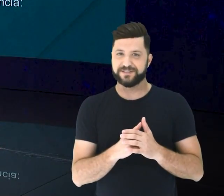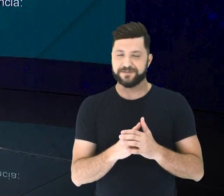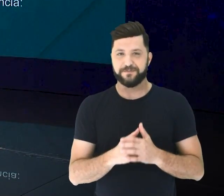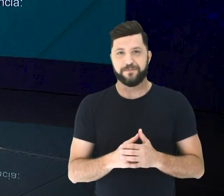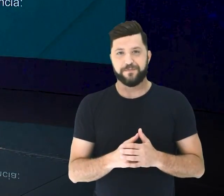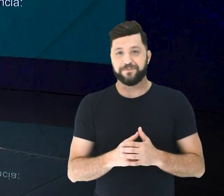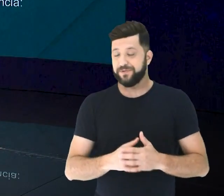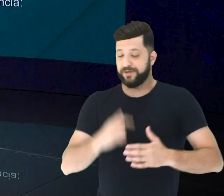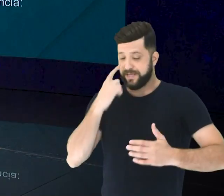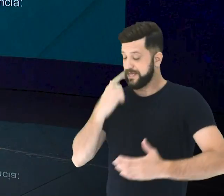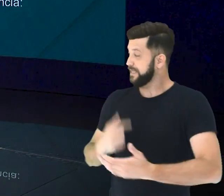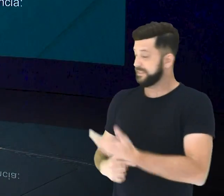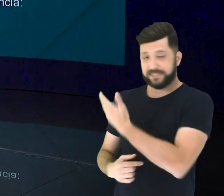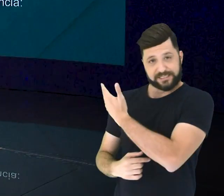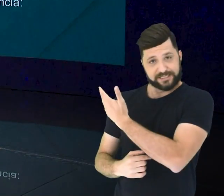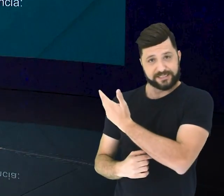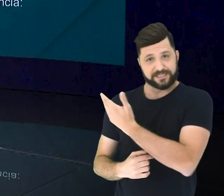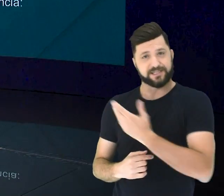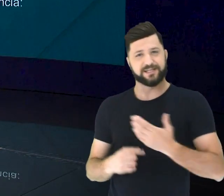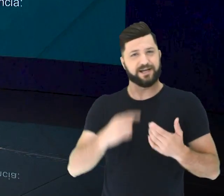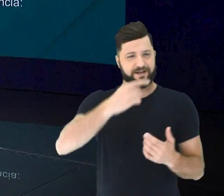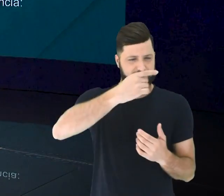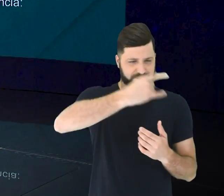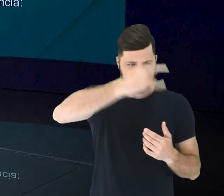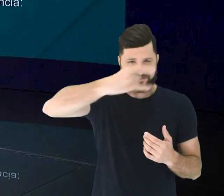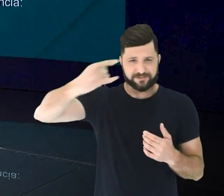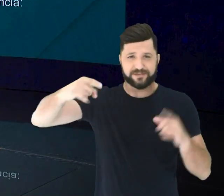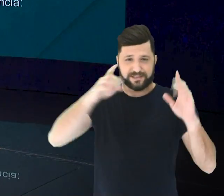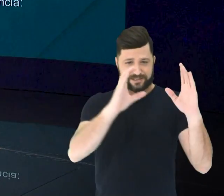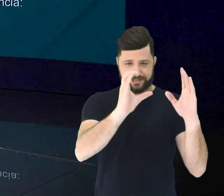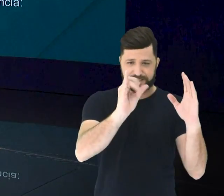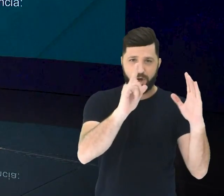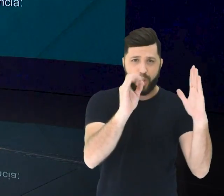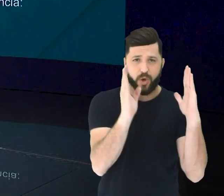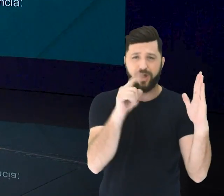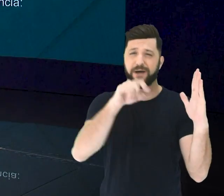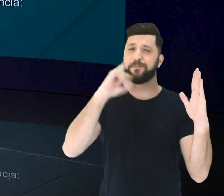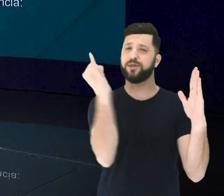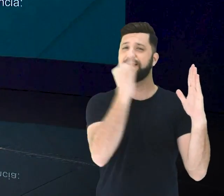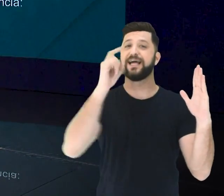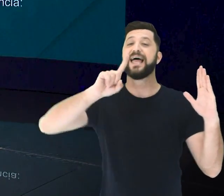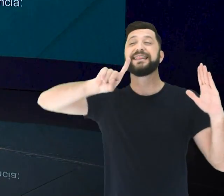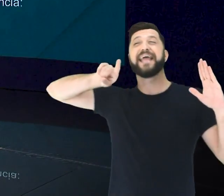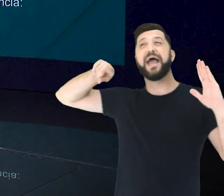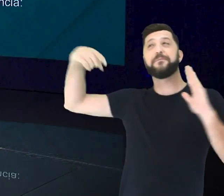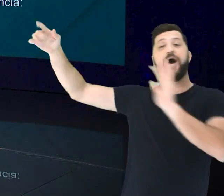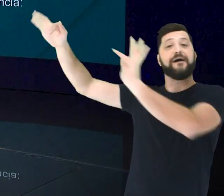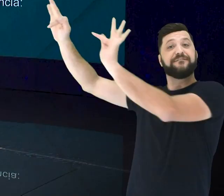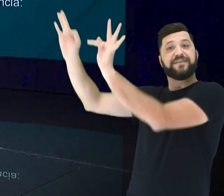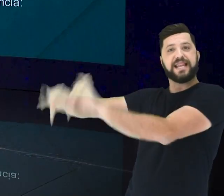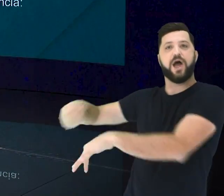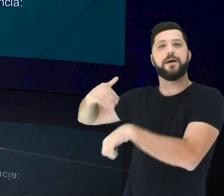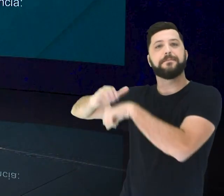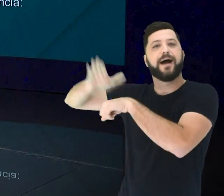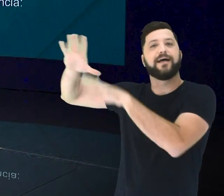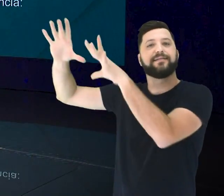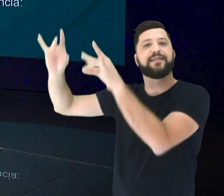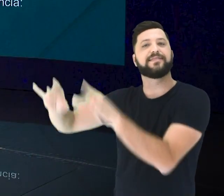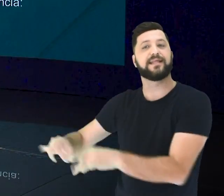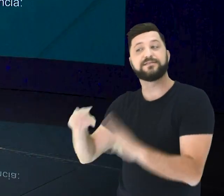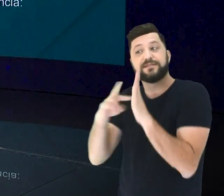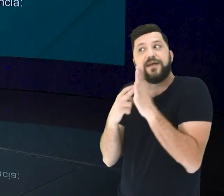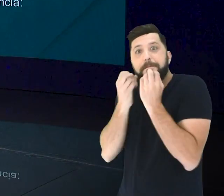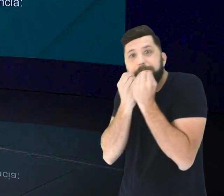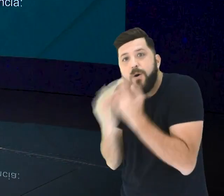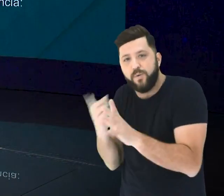e esse é um ponto muito importante é que eu quero que vocês gravem aí porque a gente vai utilizar isso lá no final quando a gente for classificar um rompimento como